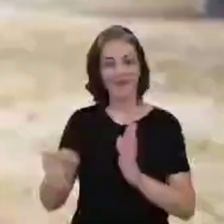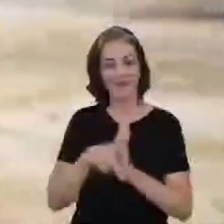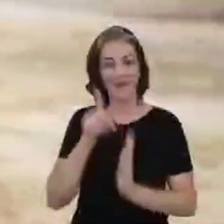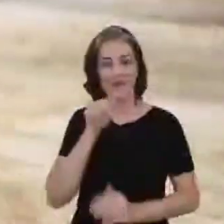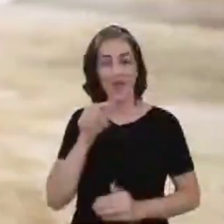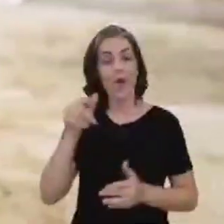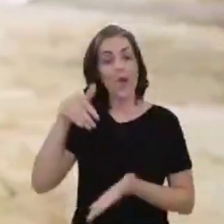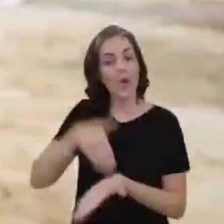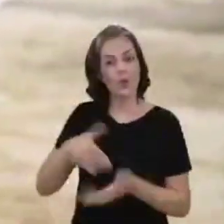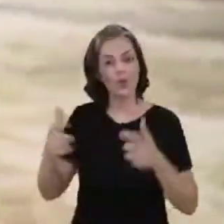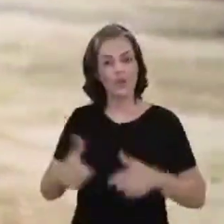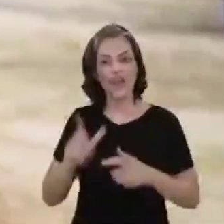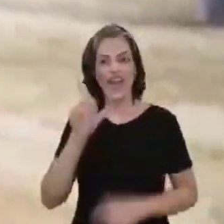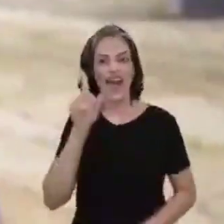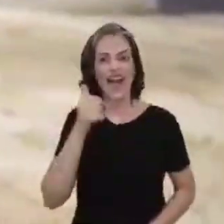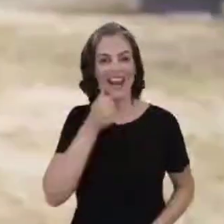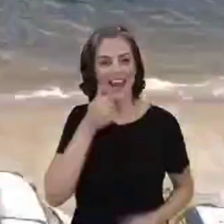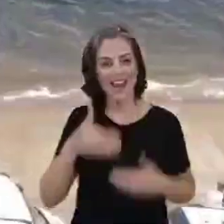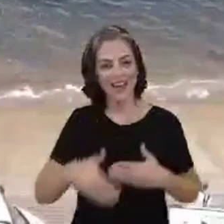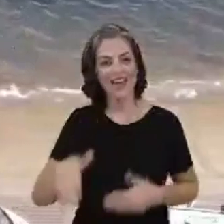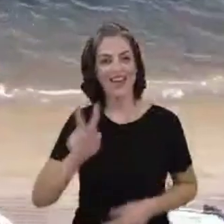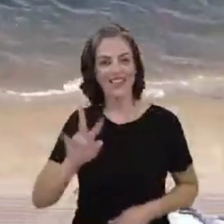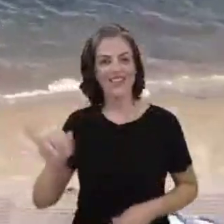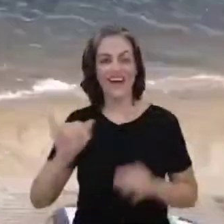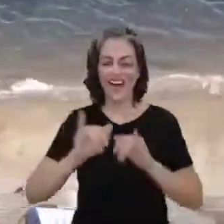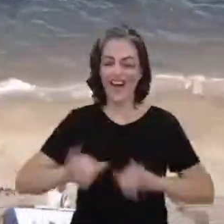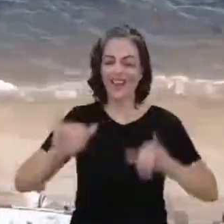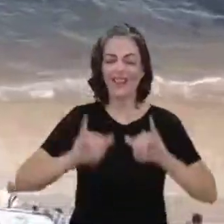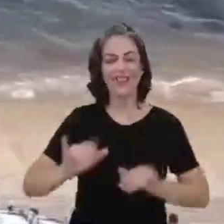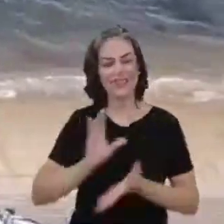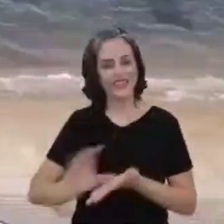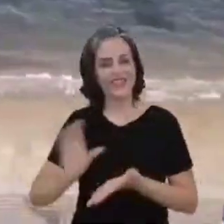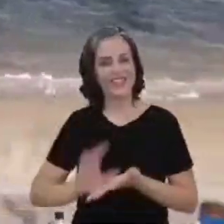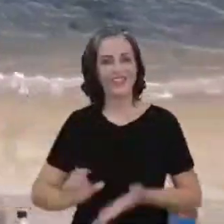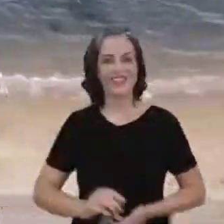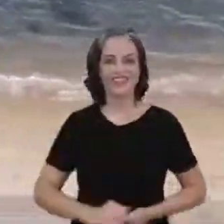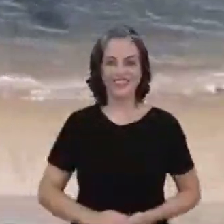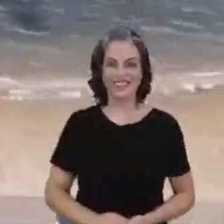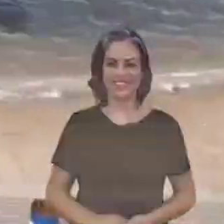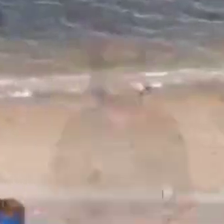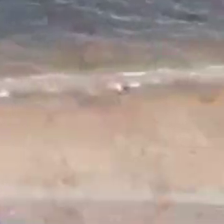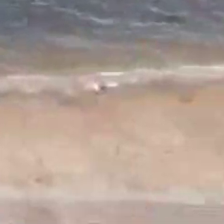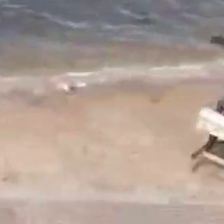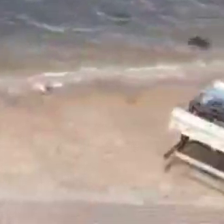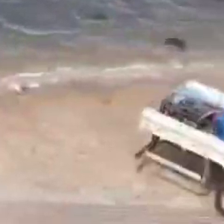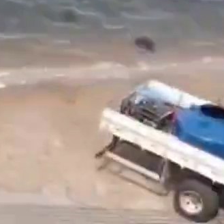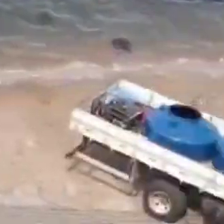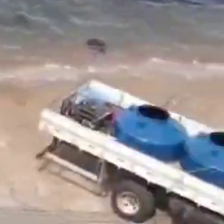Águas. Nossa última parada será em Alagoas, com mais anúncios e investimentos.